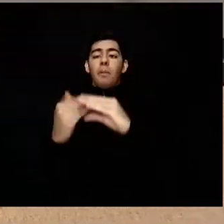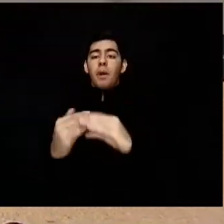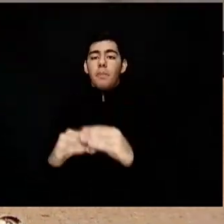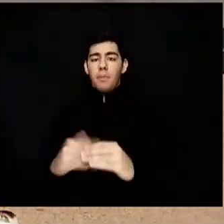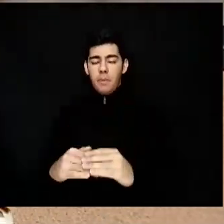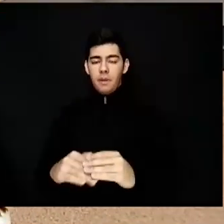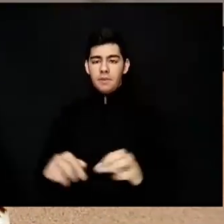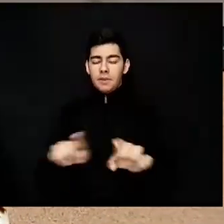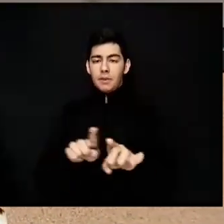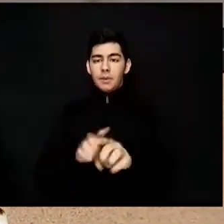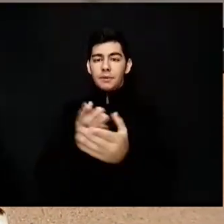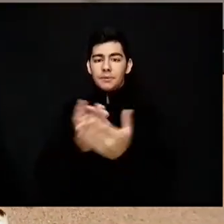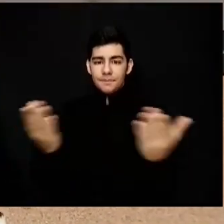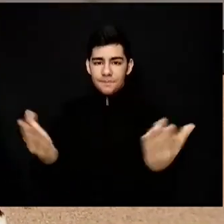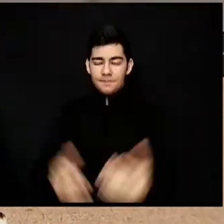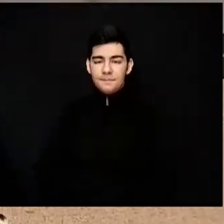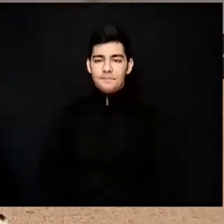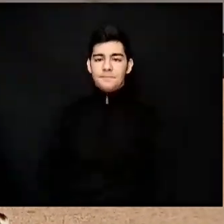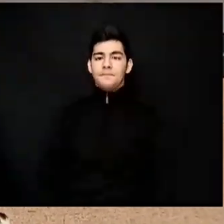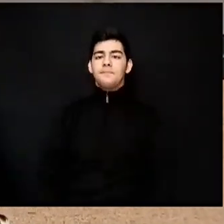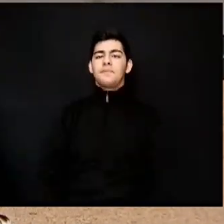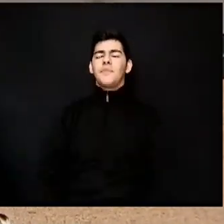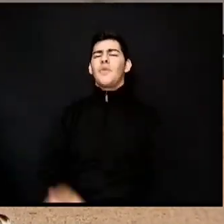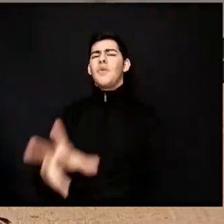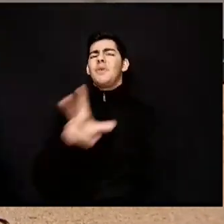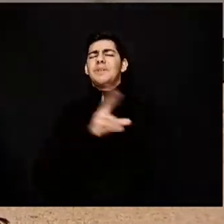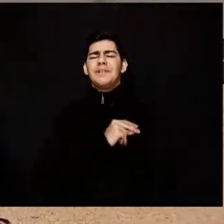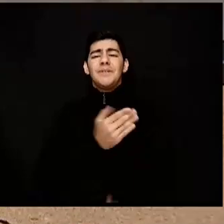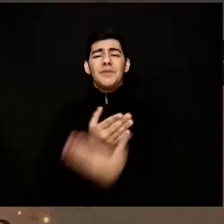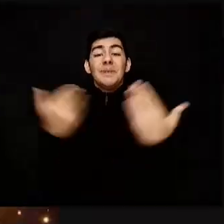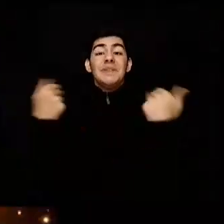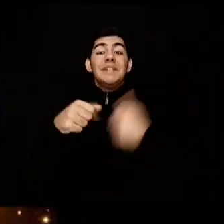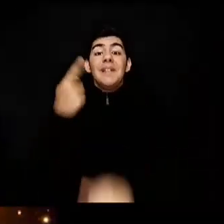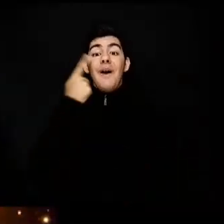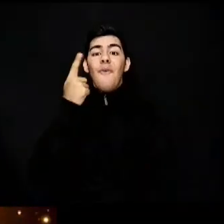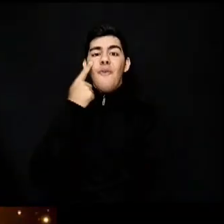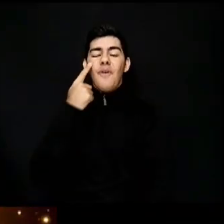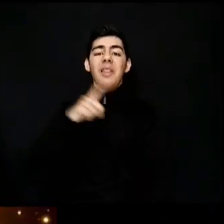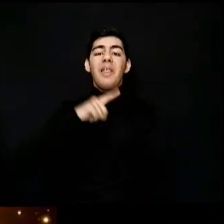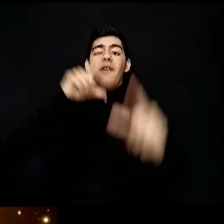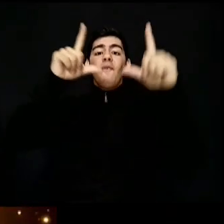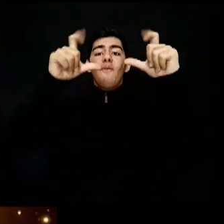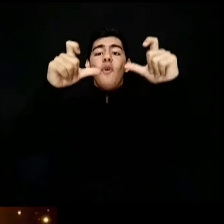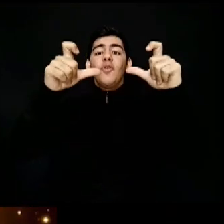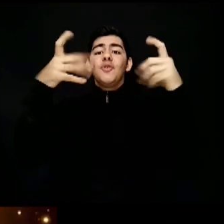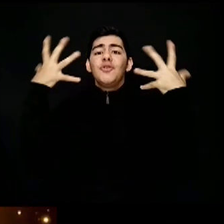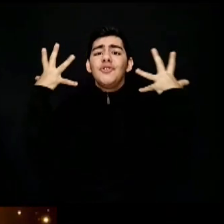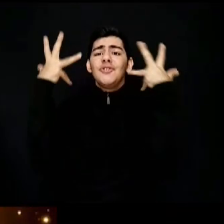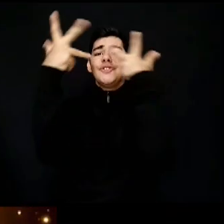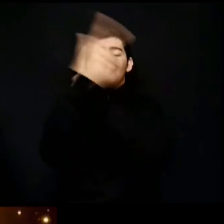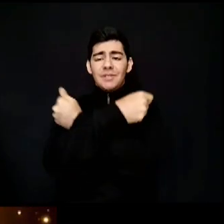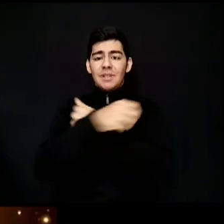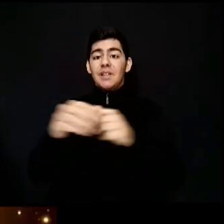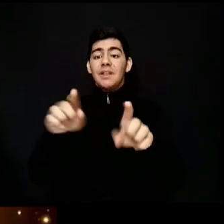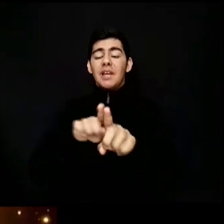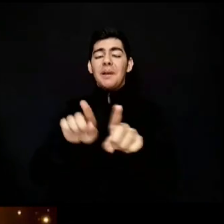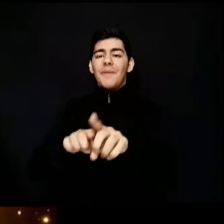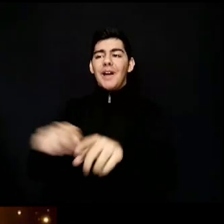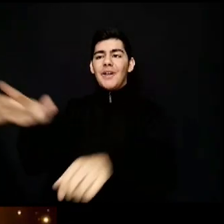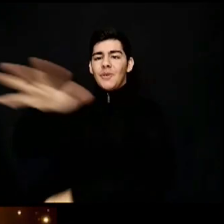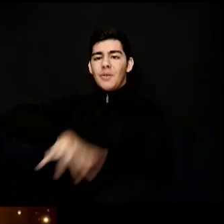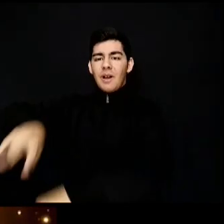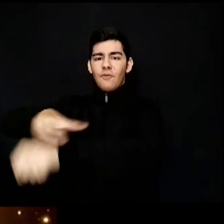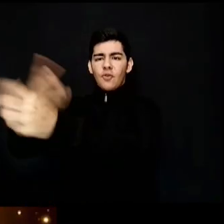porque as fotos são lindas mesmo. Sim, eu gosto de ir na natureza. Por exemplo, se eu vou à praia ou se eu vou, sei